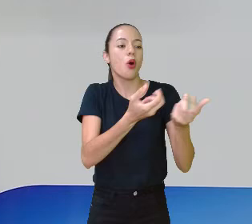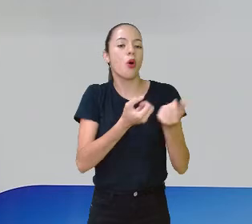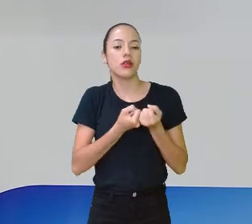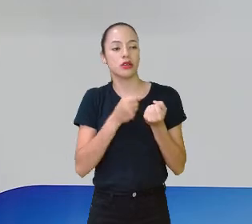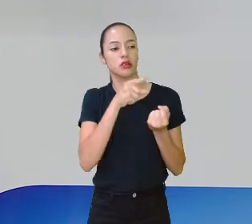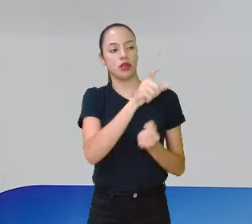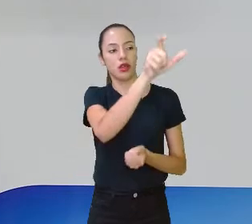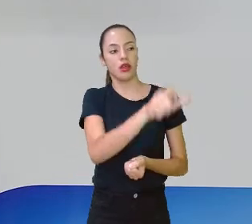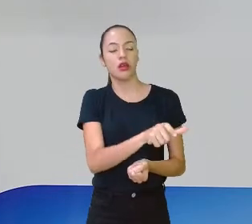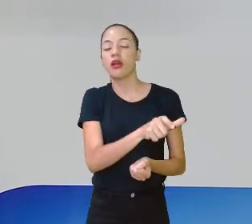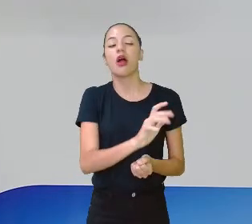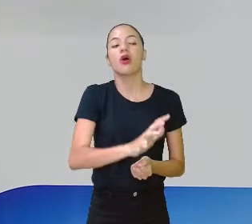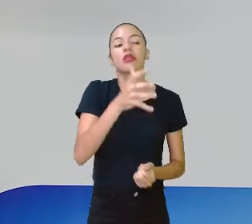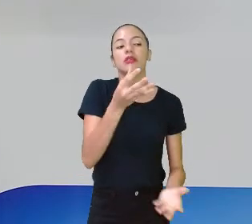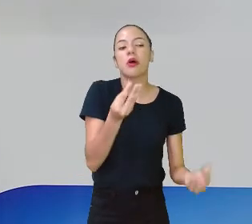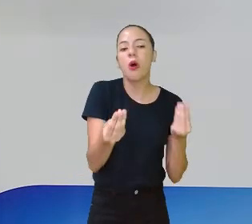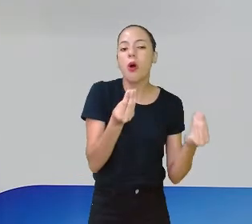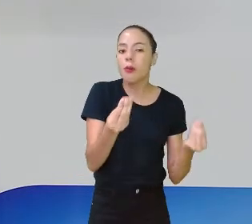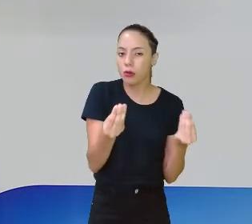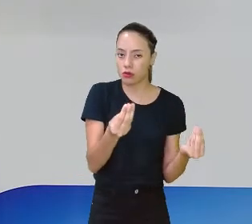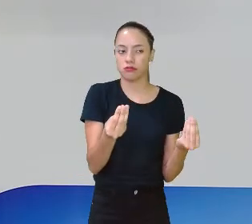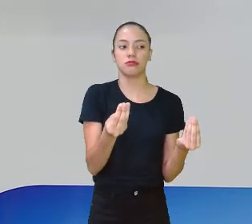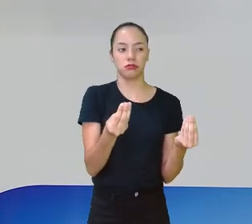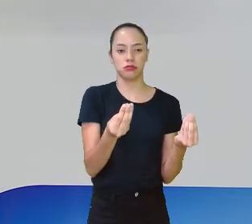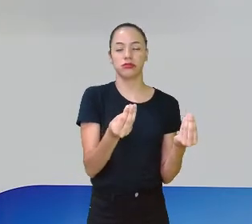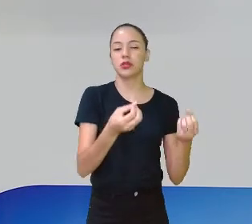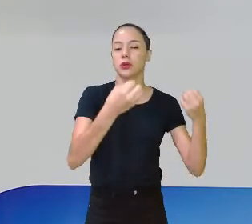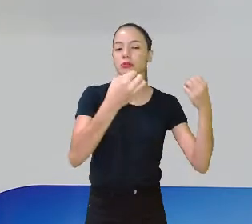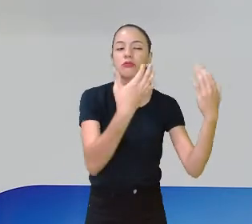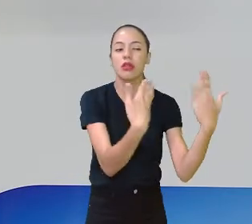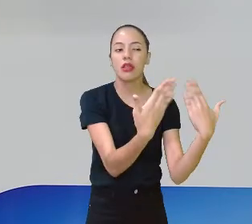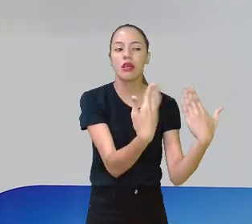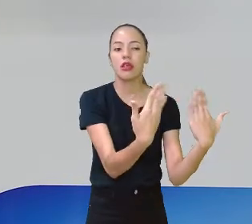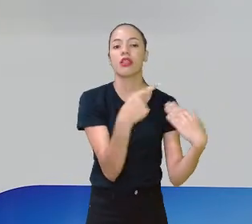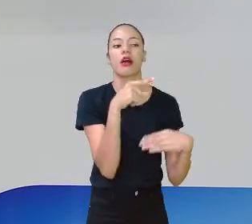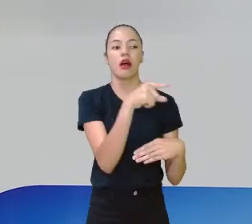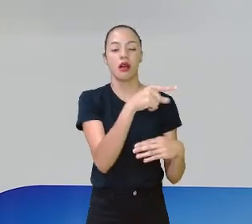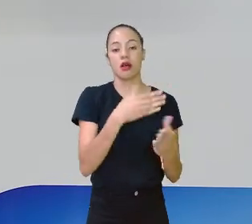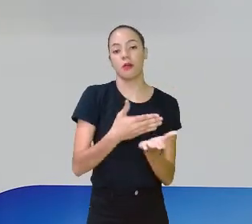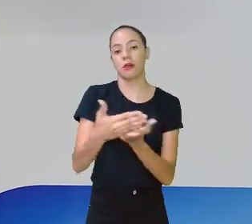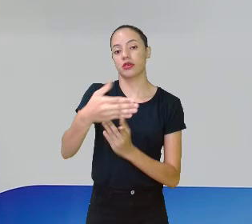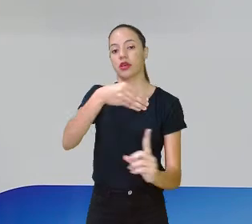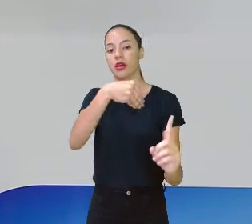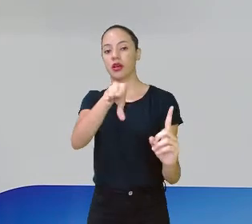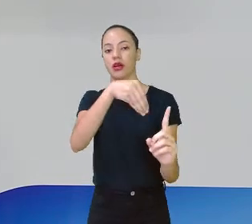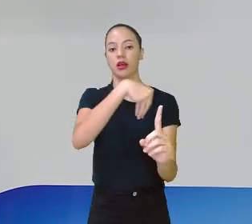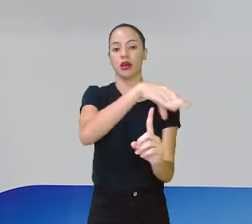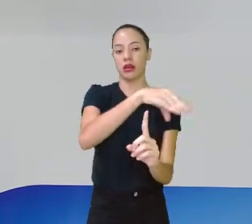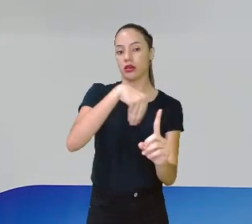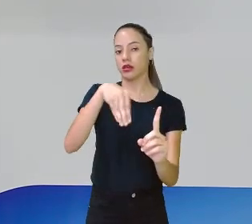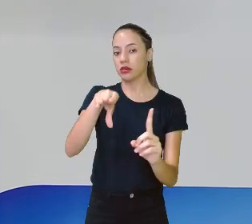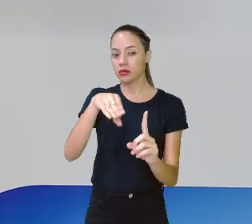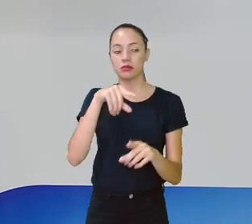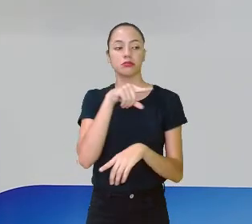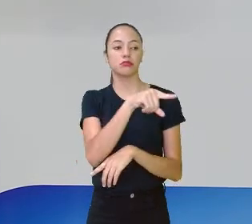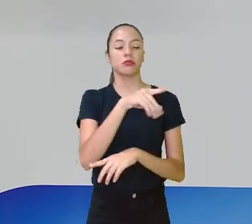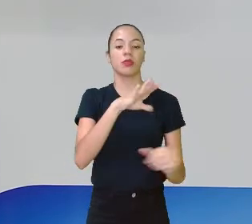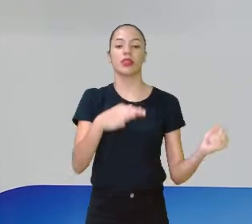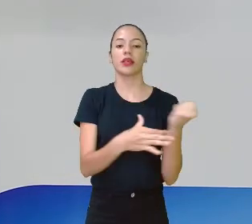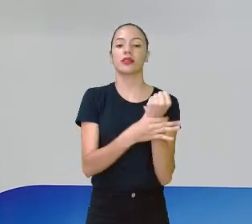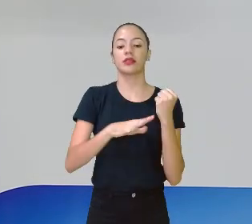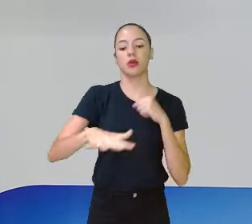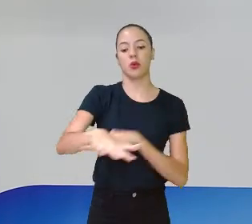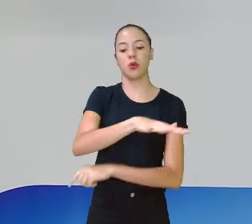aconteceu, como aconteceu. Então, assim, começar com essa mediação para que torne um